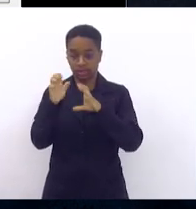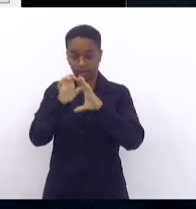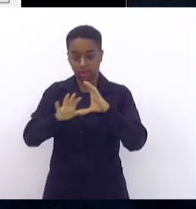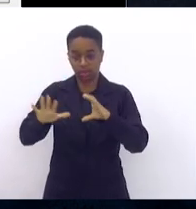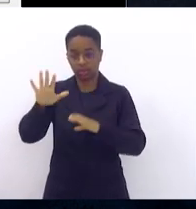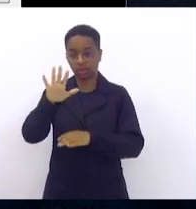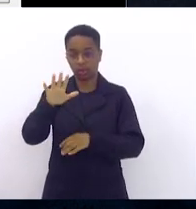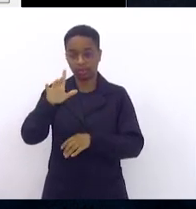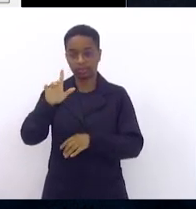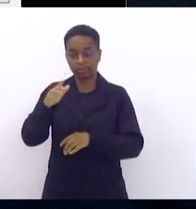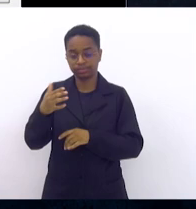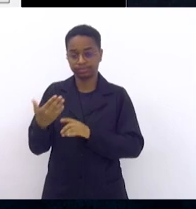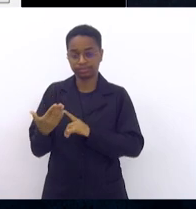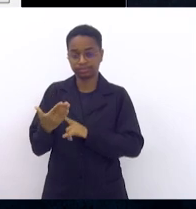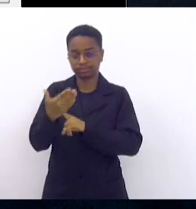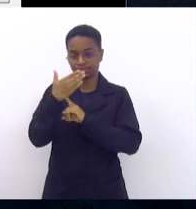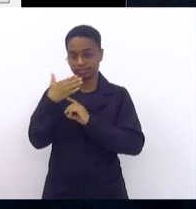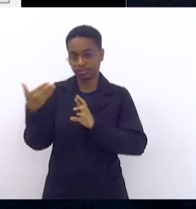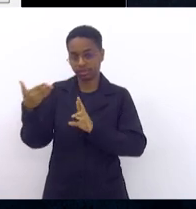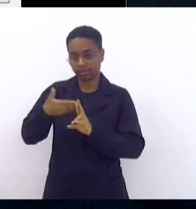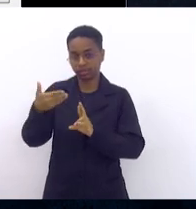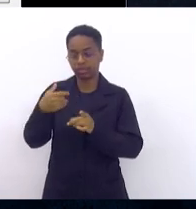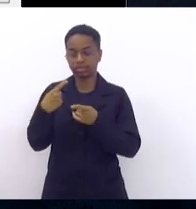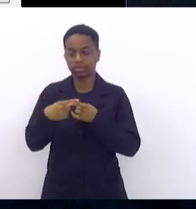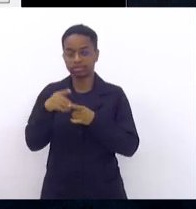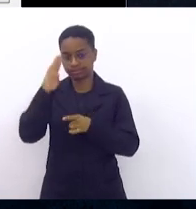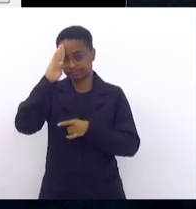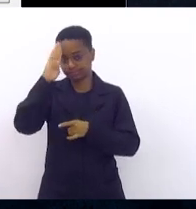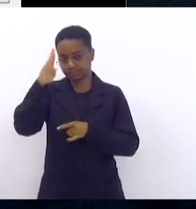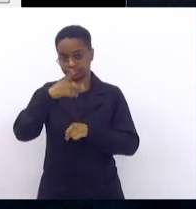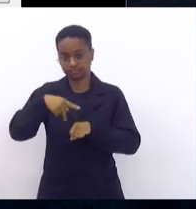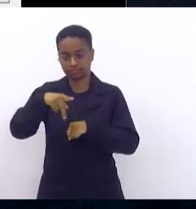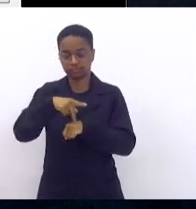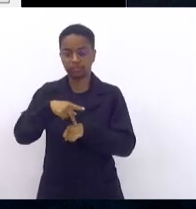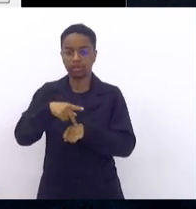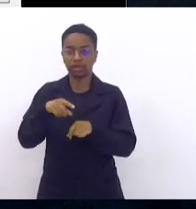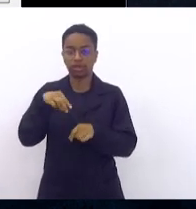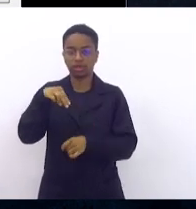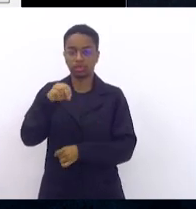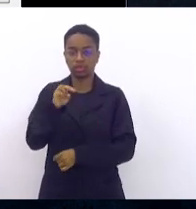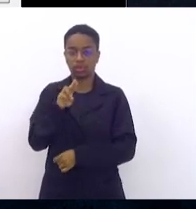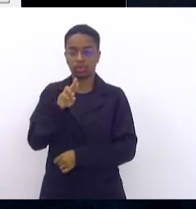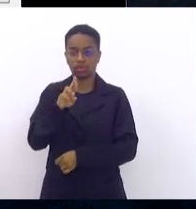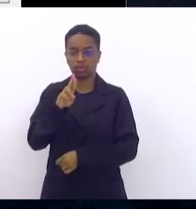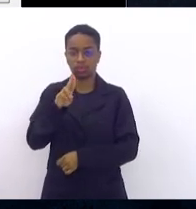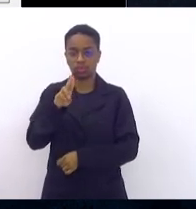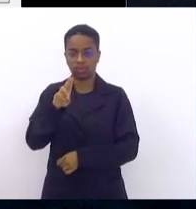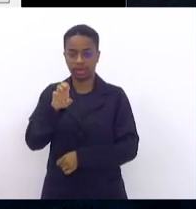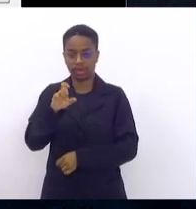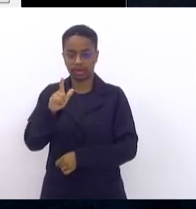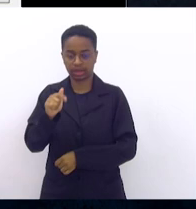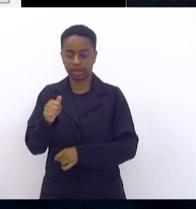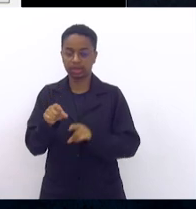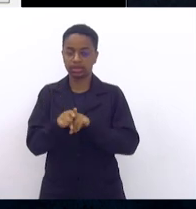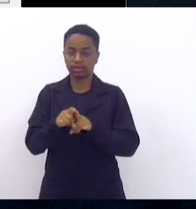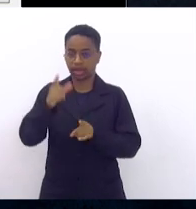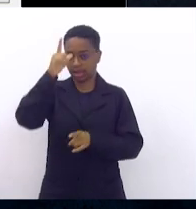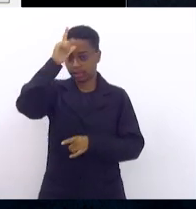referência para gente né os principais países Noruega Alemanha a gente tá falando na ordem de 40